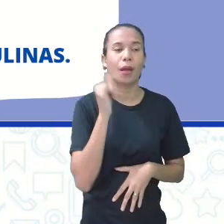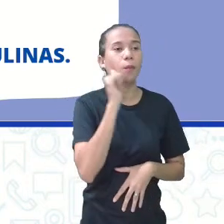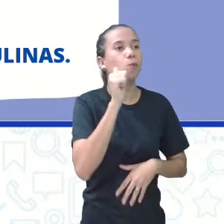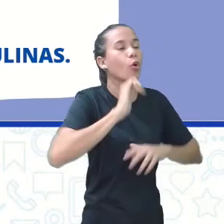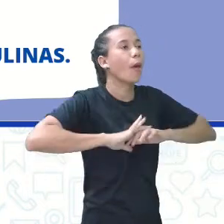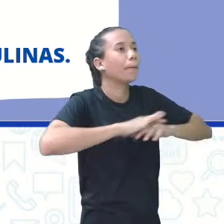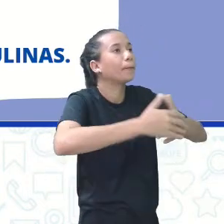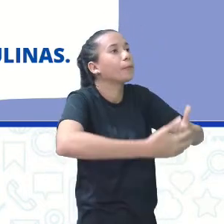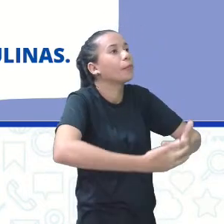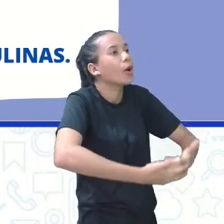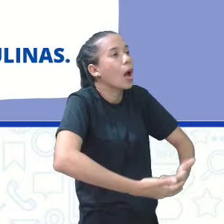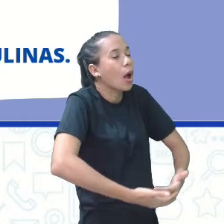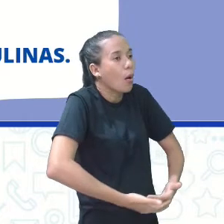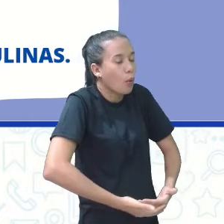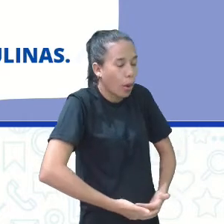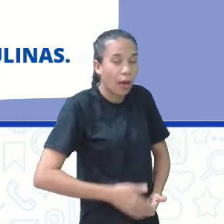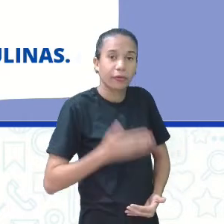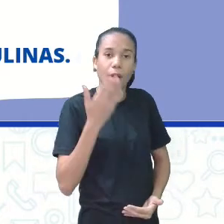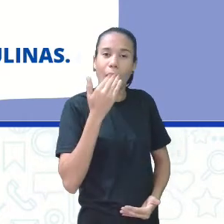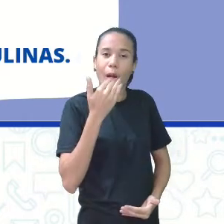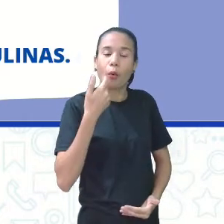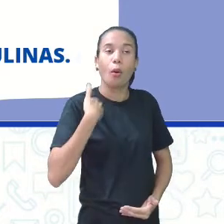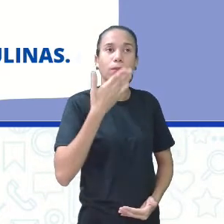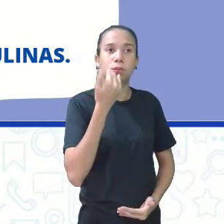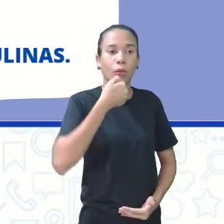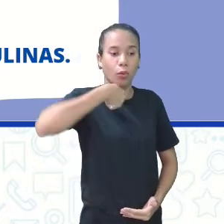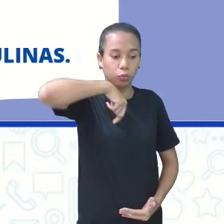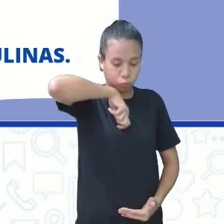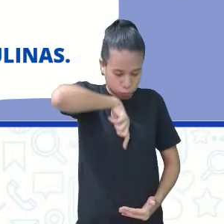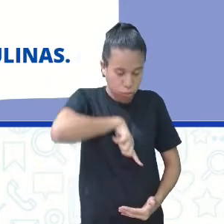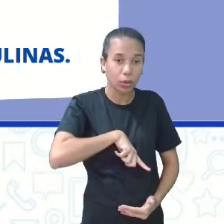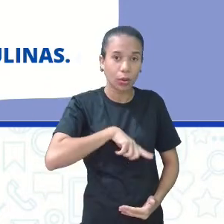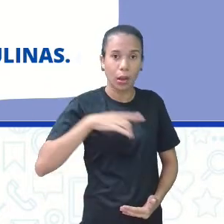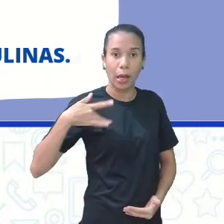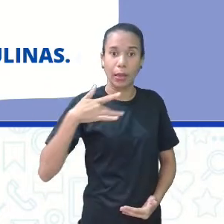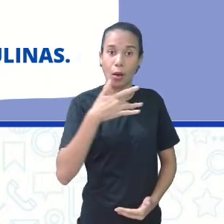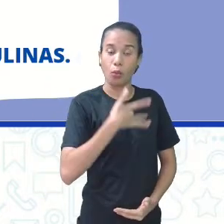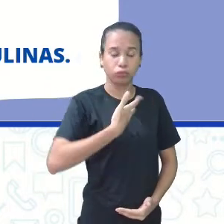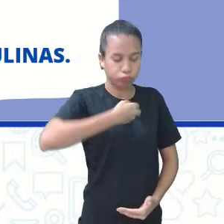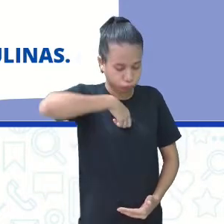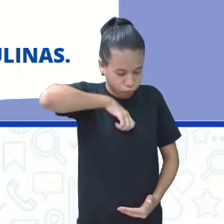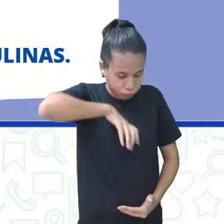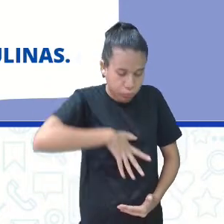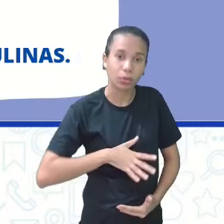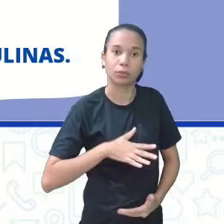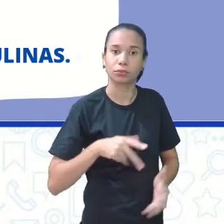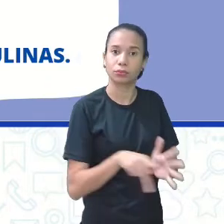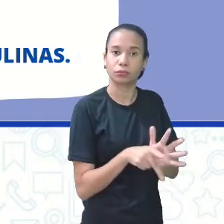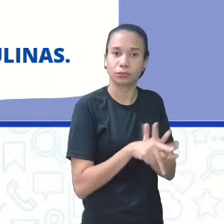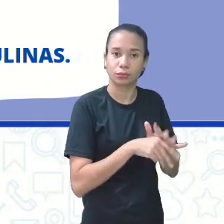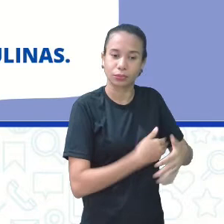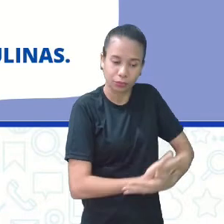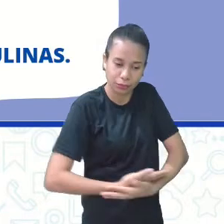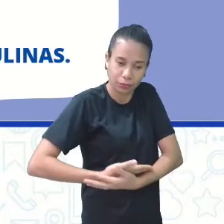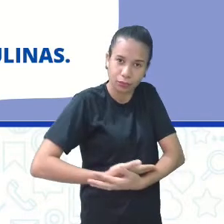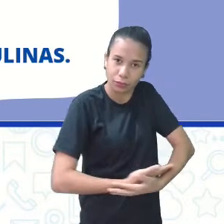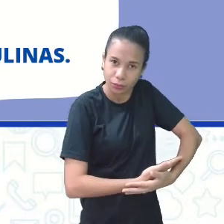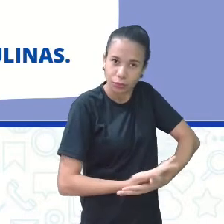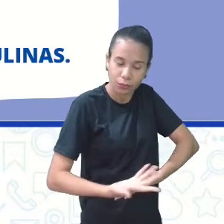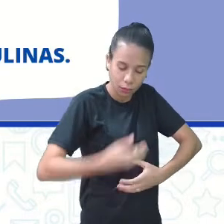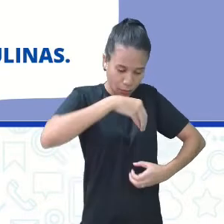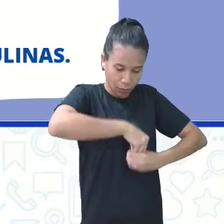da gestação, a alimentação da mãe, não é? A saúde dessa mãe, ela está passando para esse